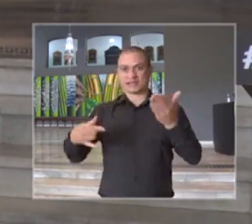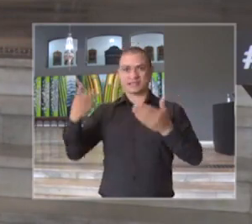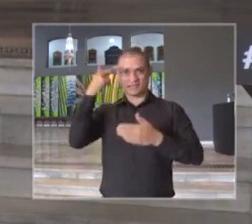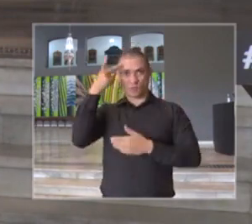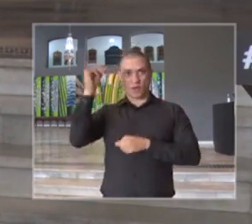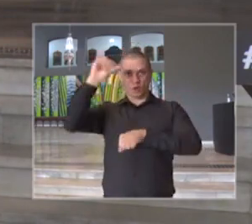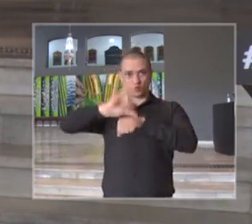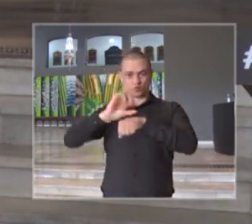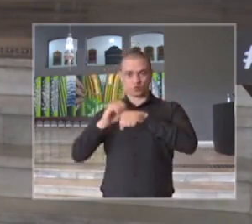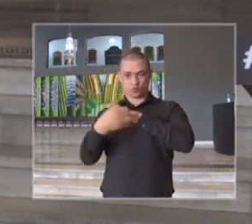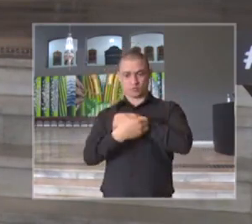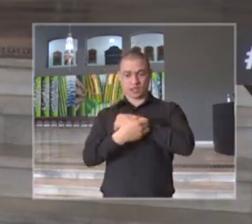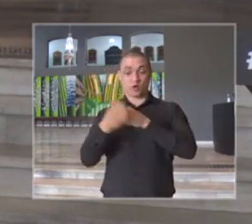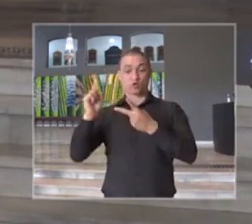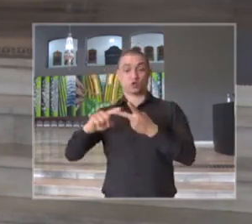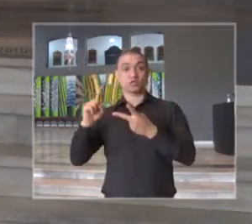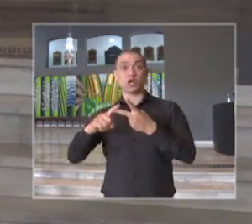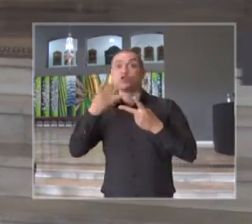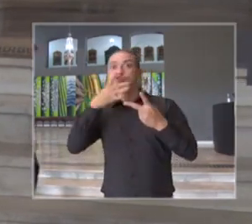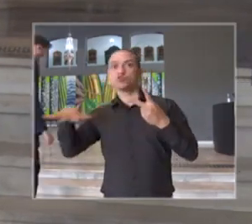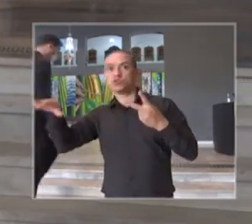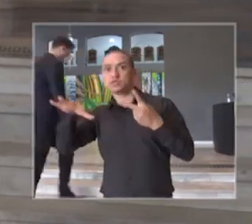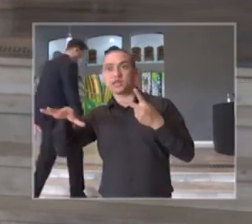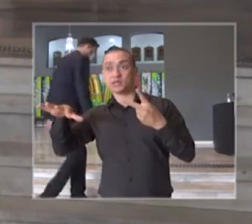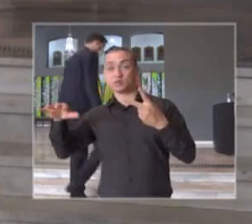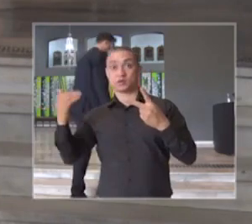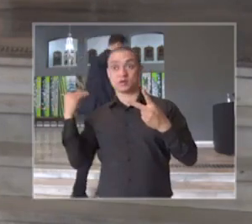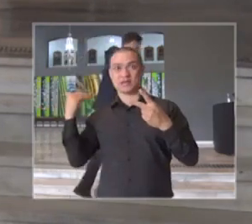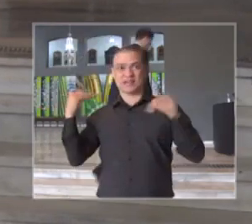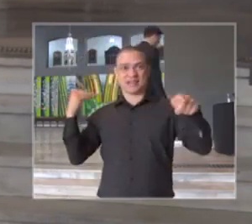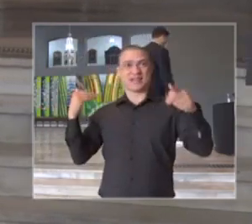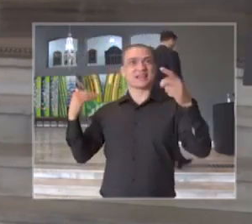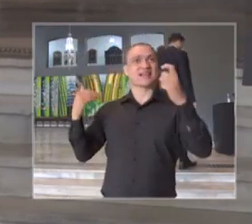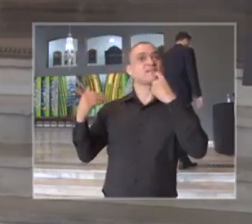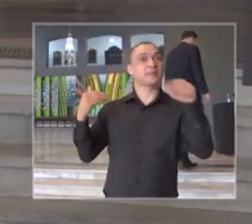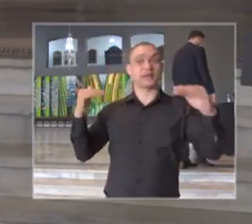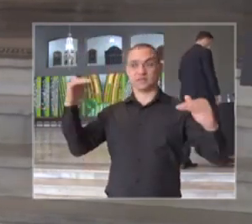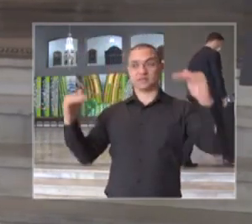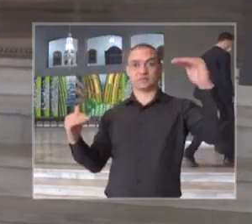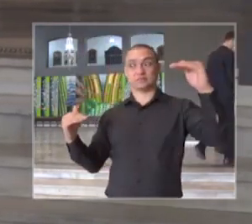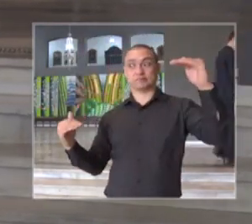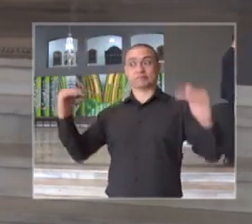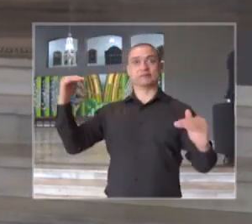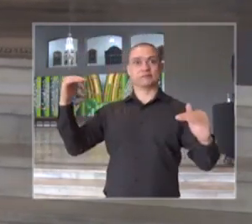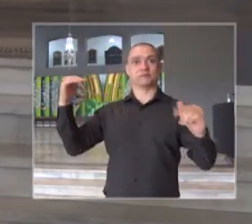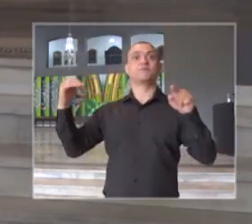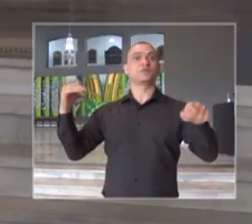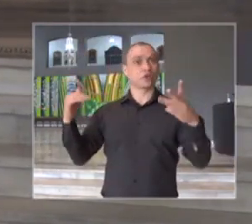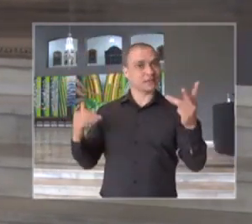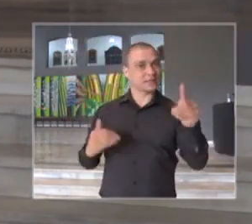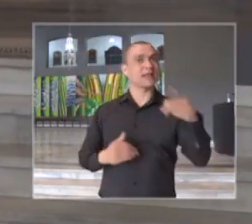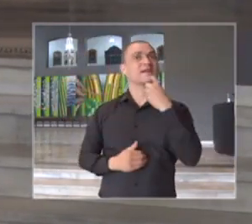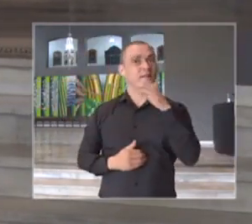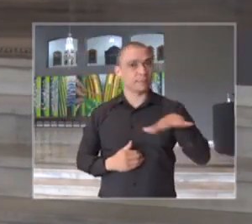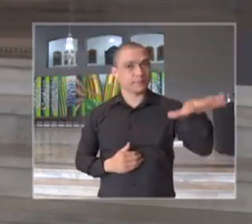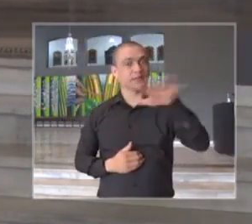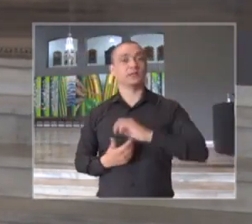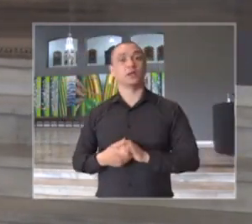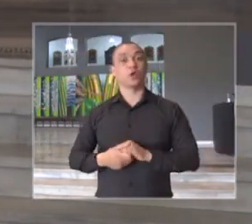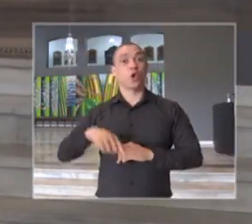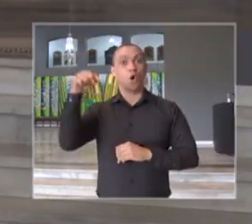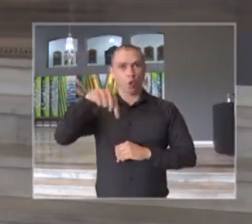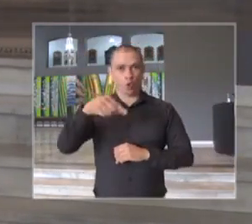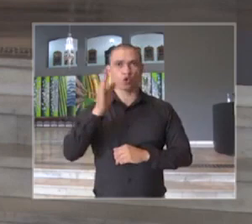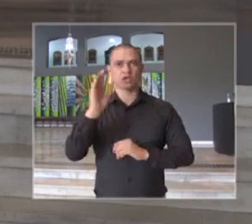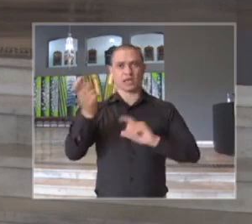Paulo, Baixada Santista, que superou nos últimos dias a região de Campinas e a terceira é região de Campinas. Hoje houve uma